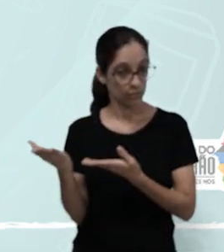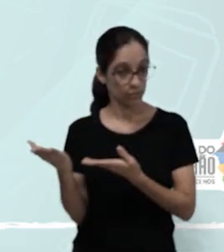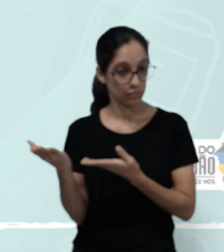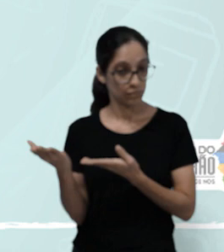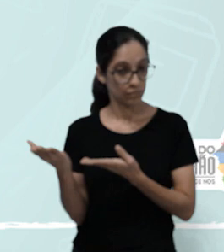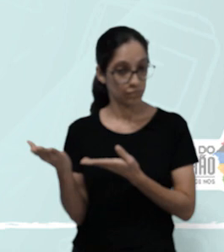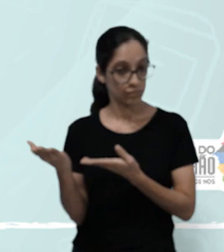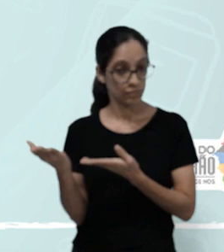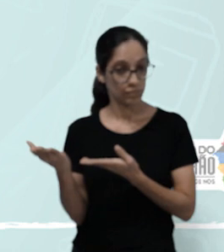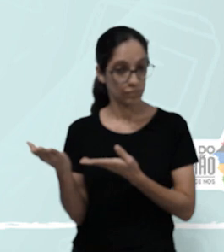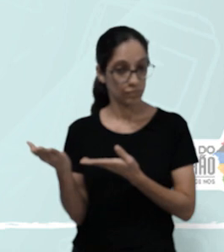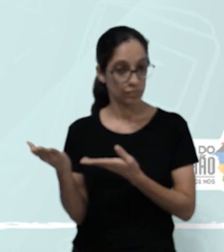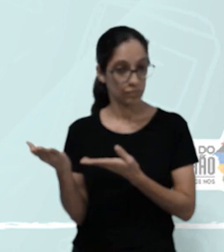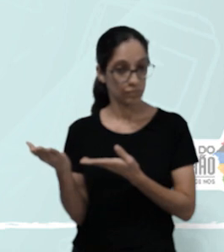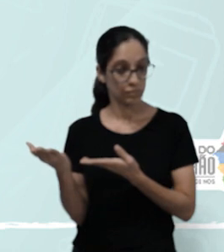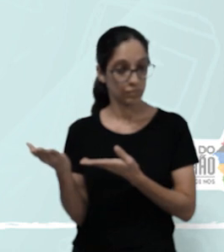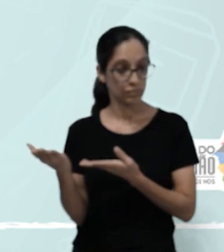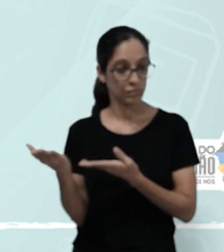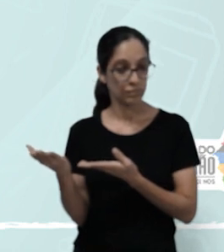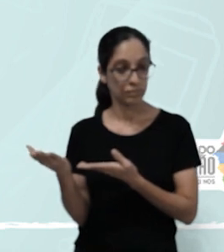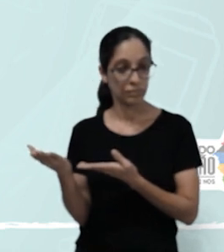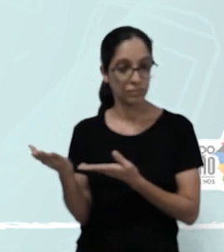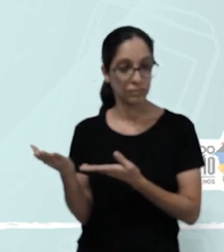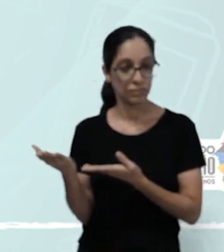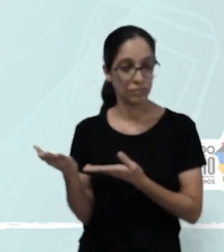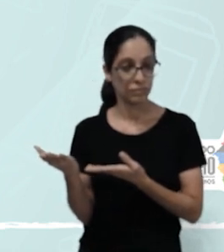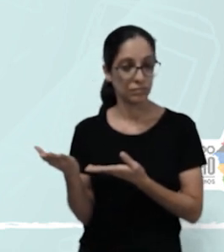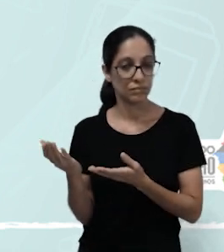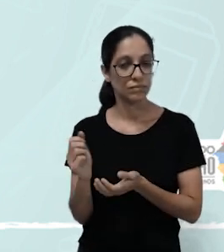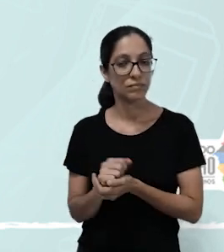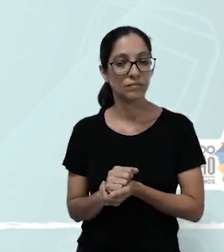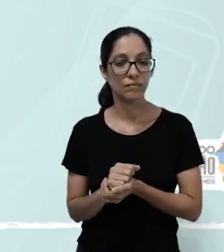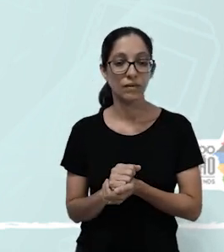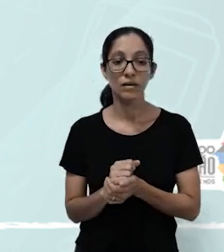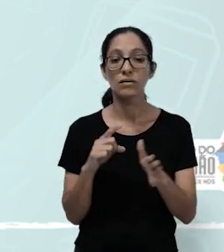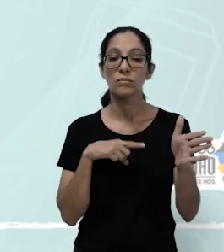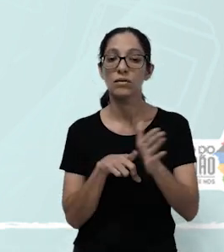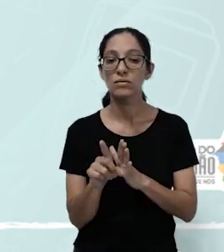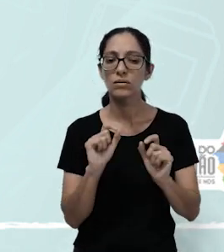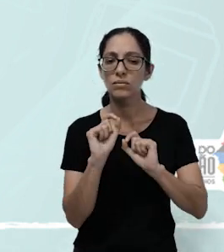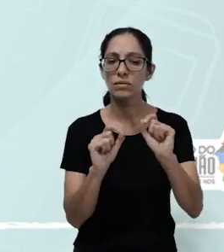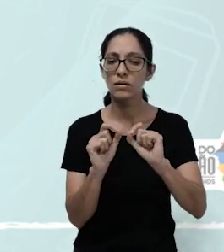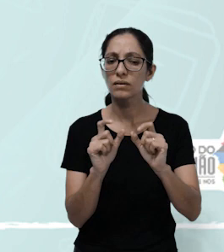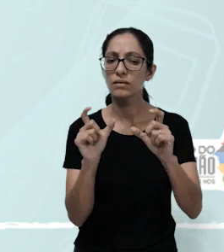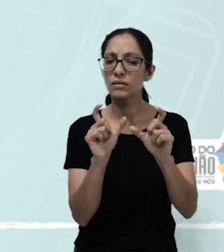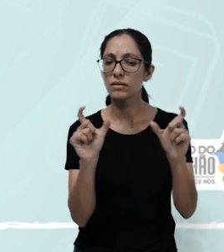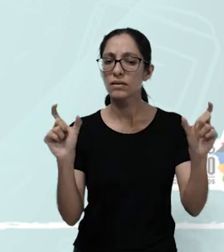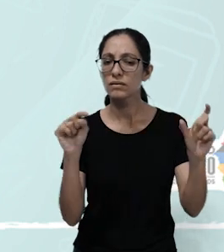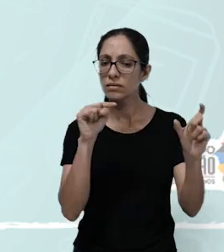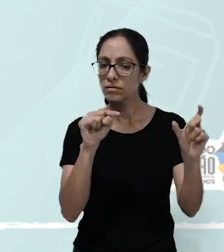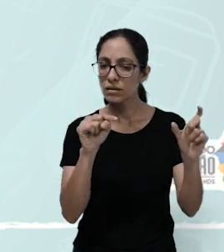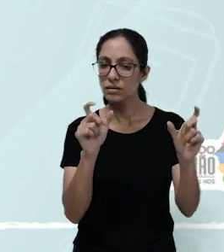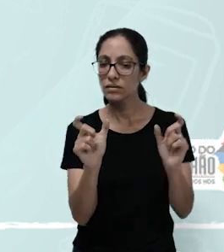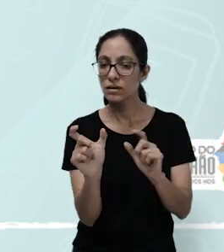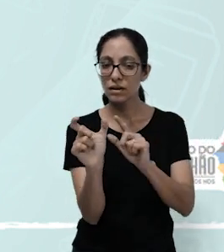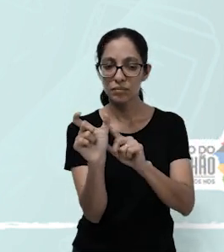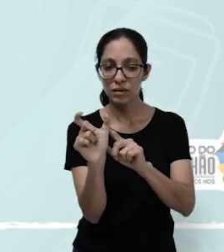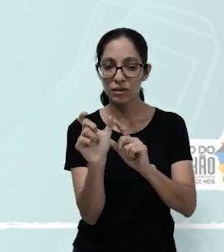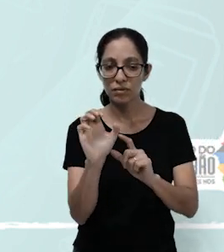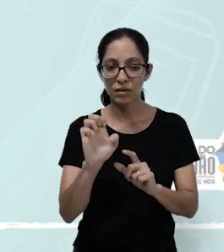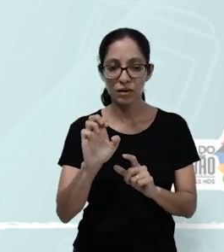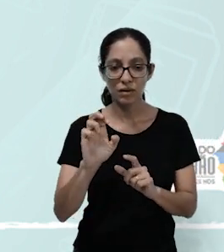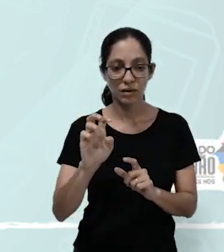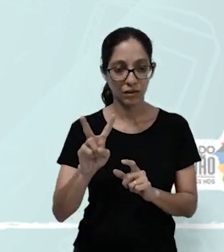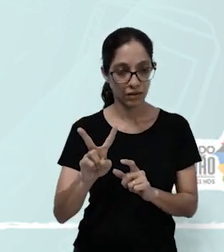could record and somebody are synonyms. Então, está perguntando se nessa frase a palavra